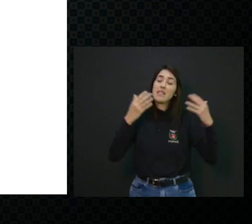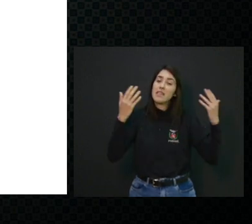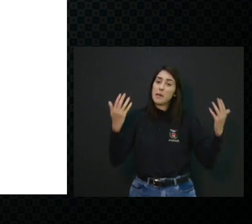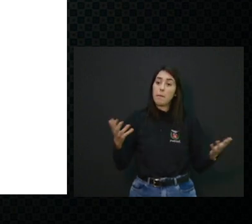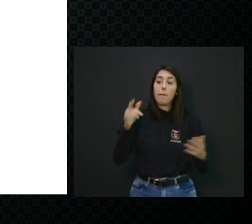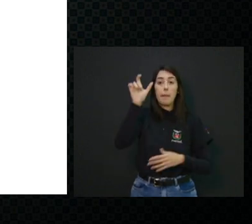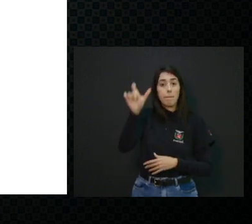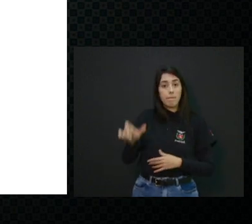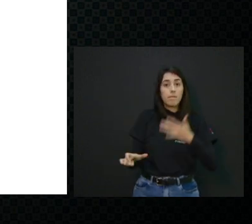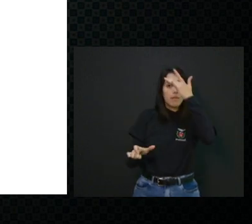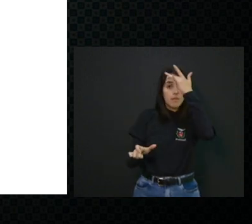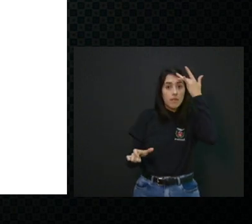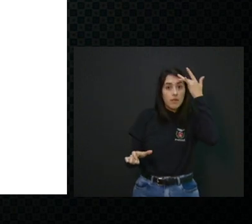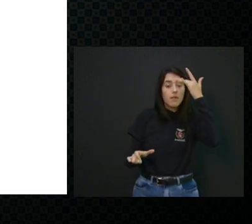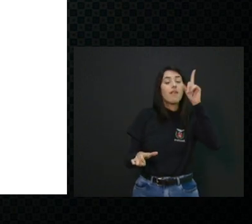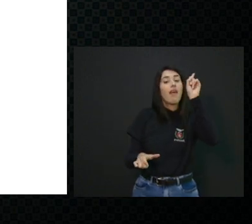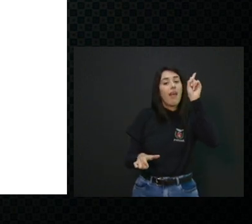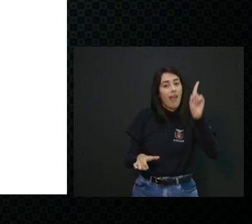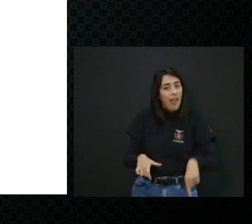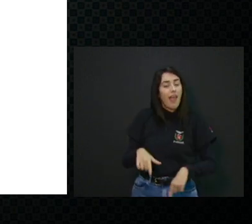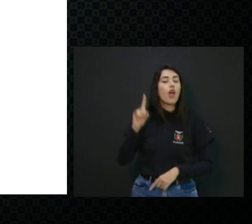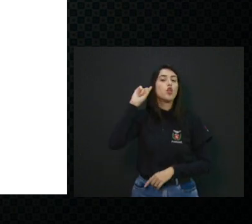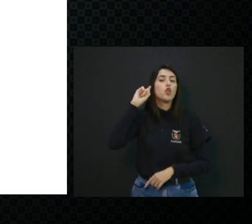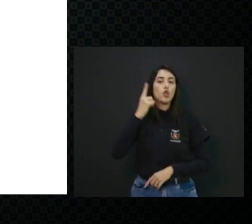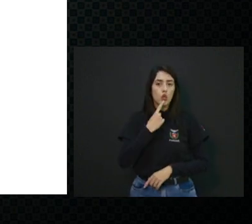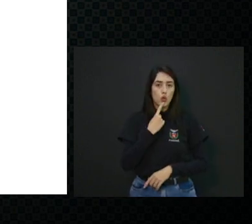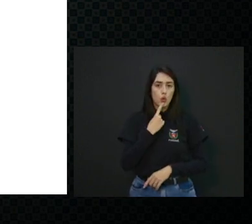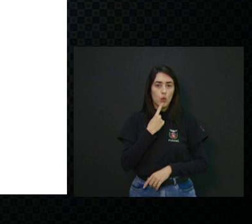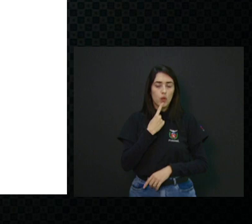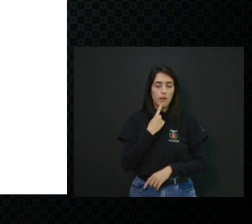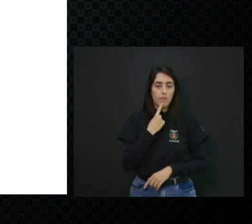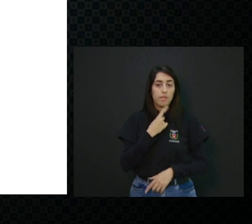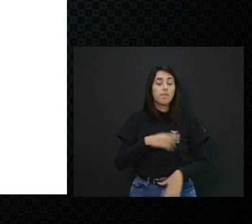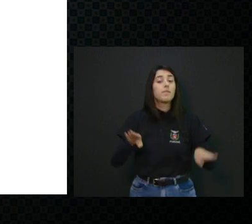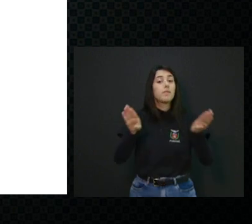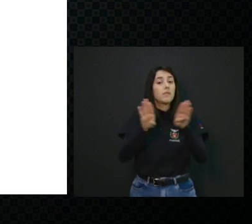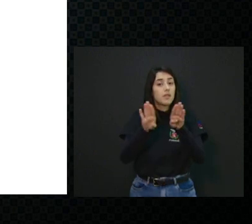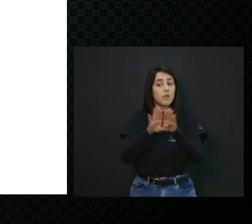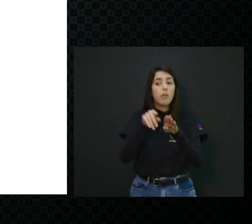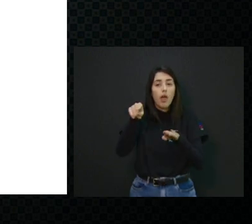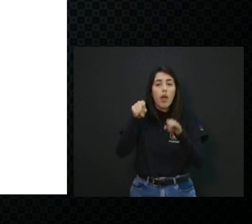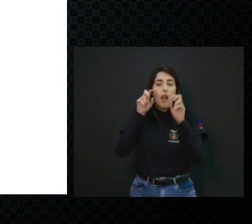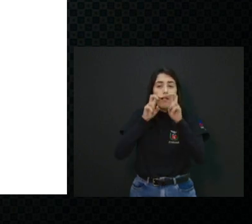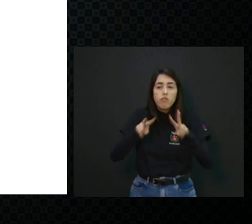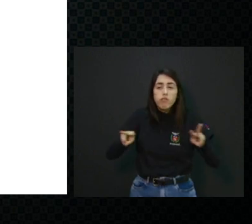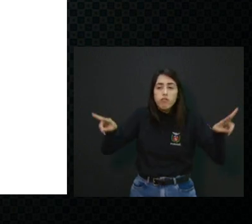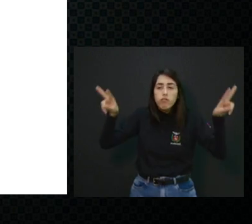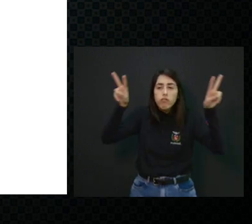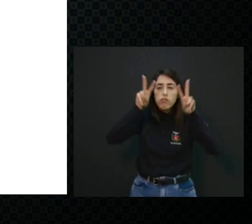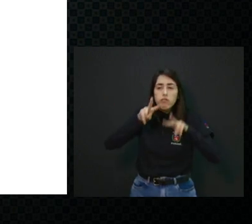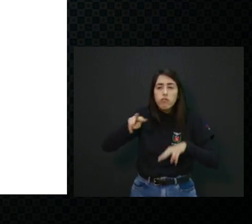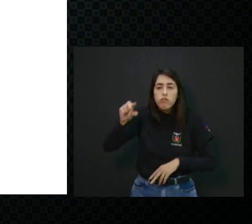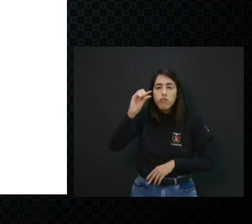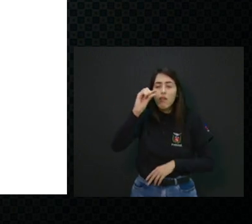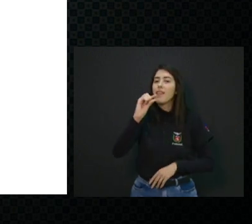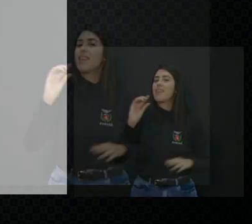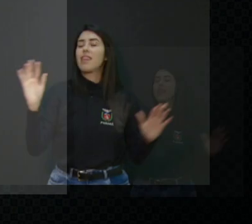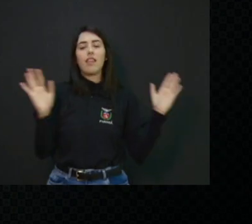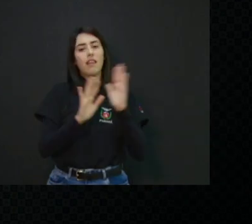que essa pessoa é uma pessoa surda e que ele também enxerga um pouquinho. Não, não, isso daí